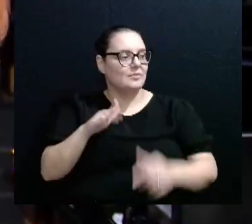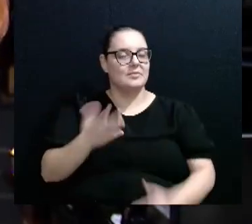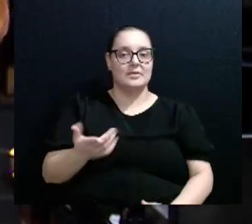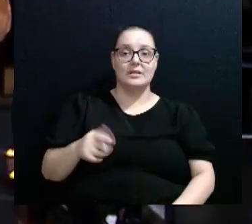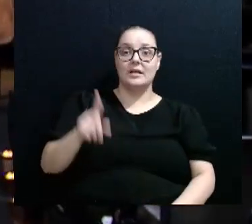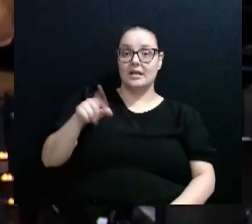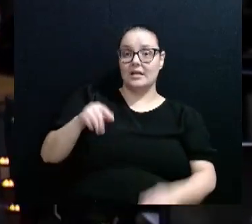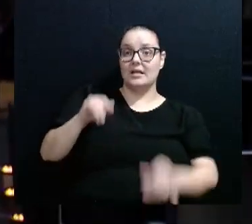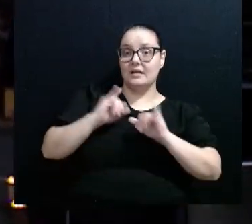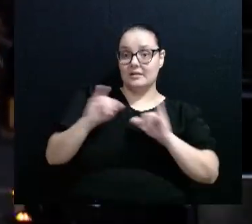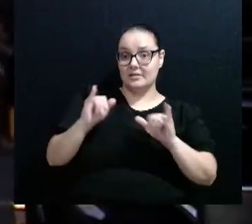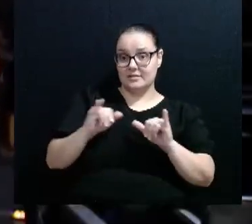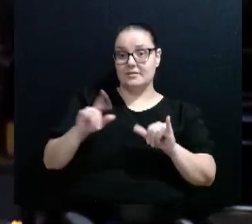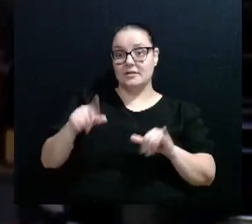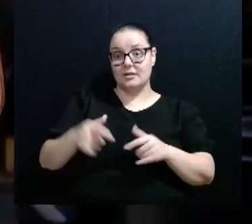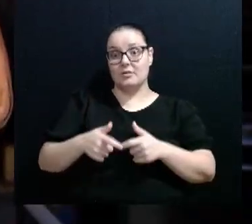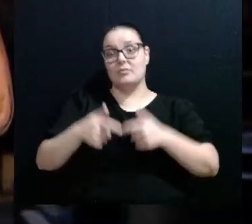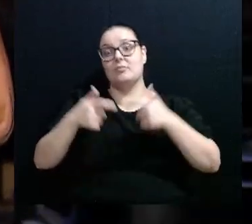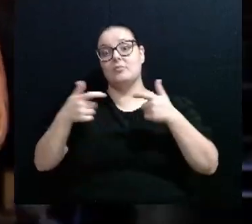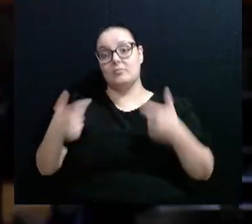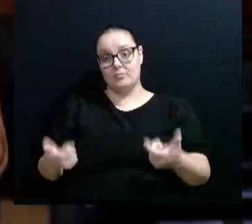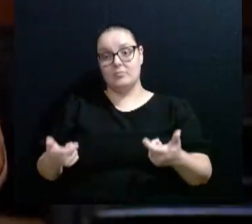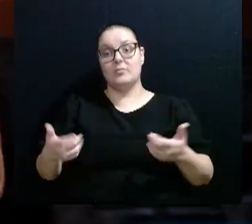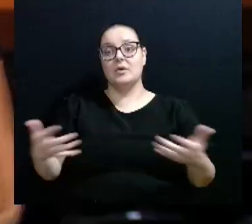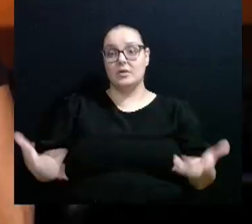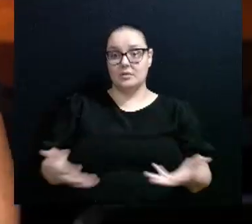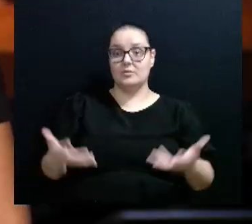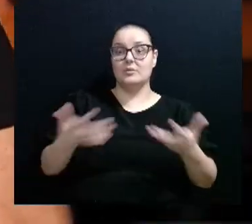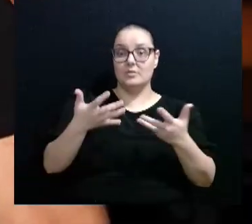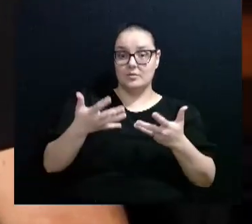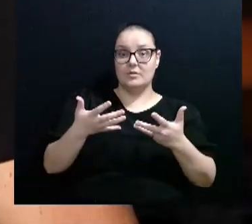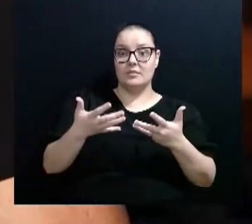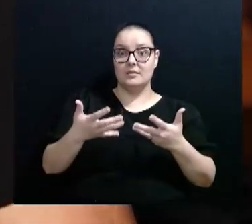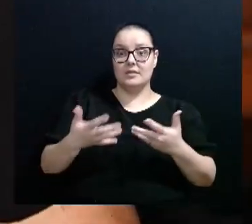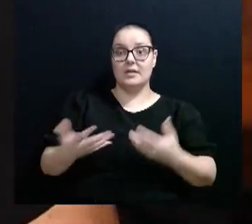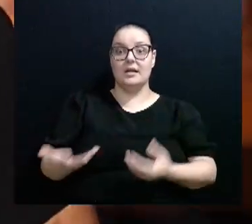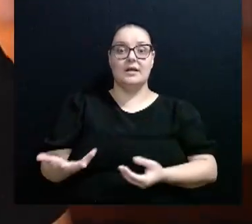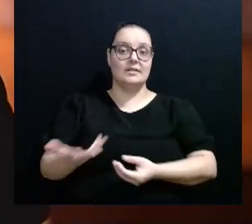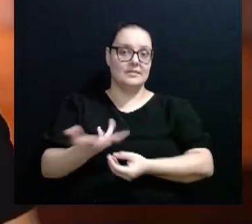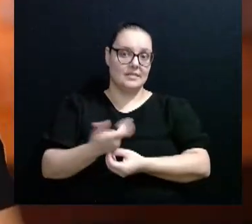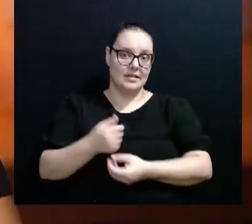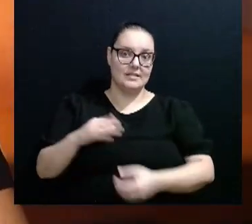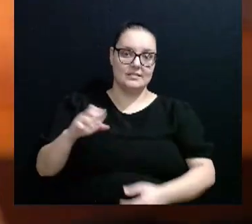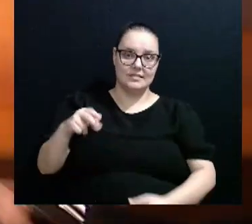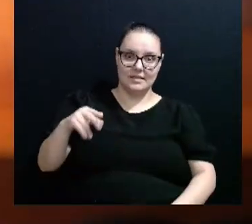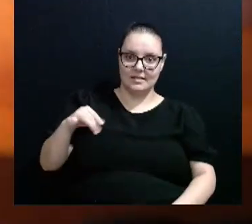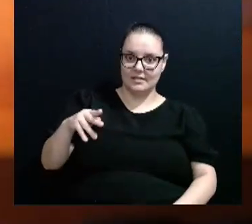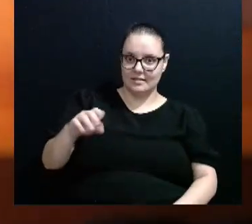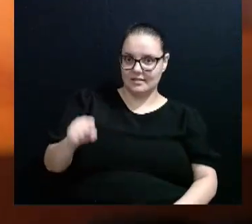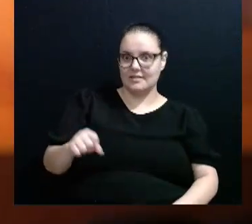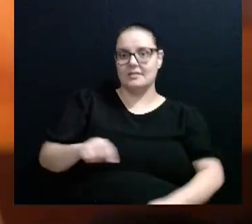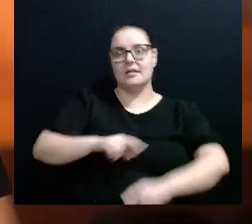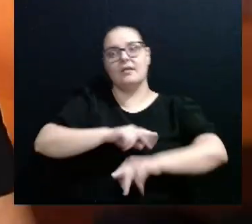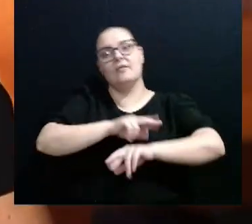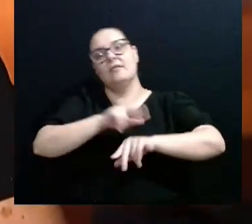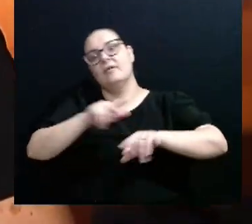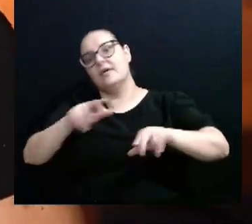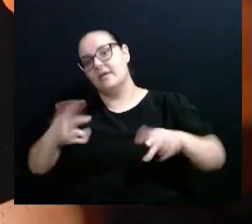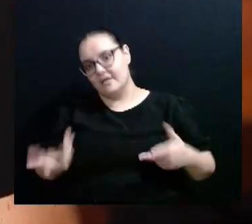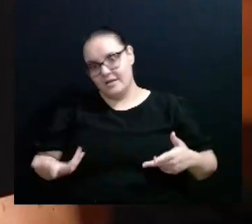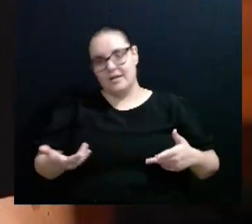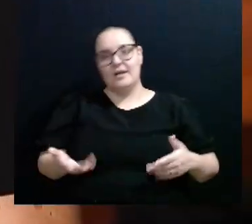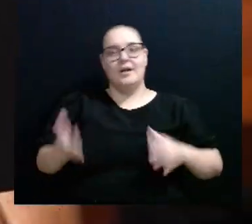é um grande incentivo às artes cênicas, E esse ano a gente tem muitas produções, a gente teve um recorde de